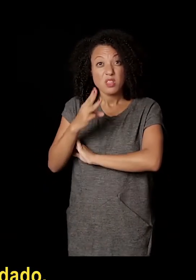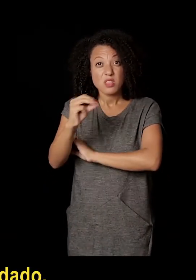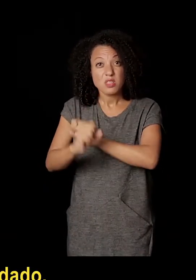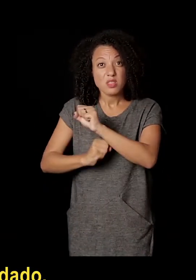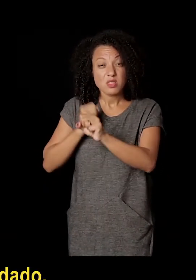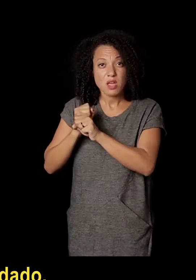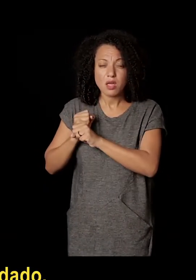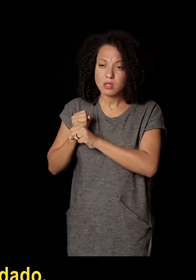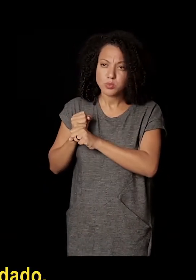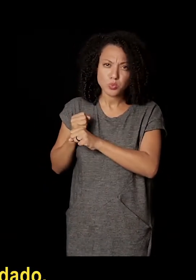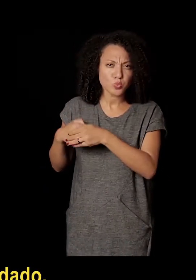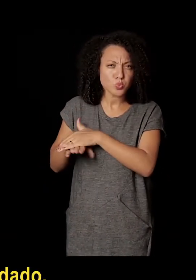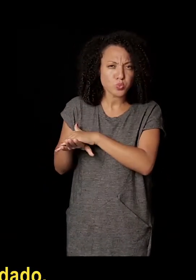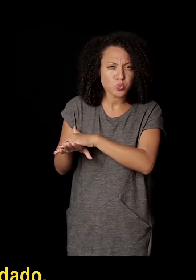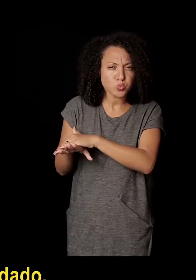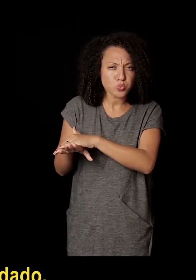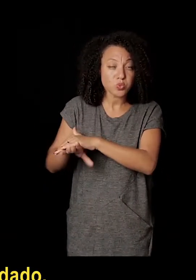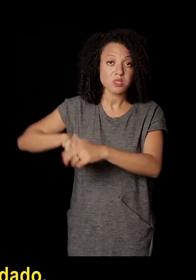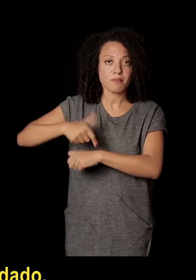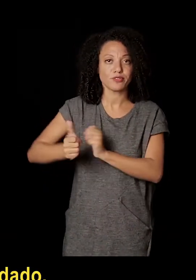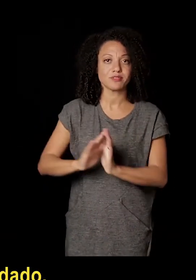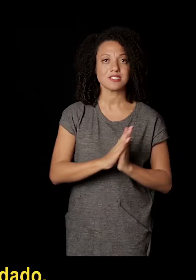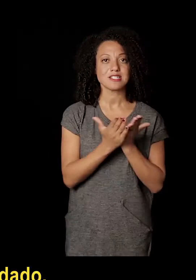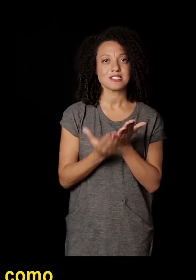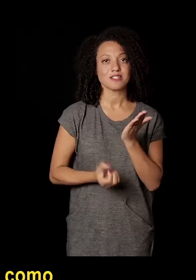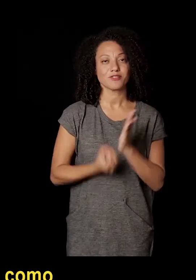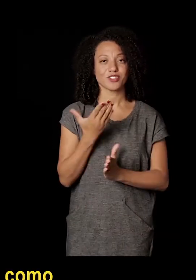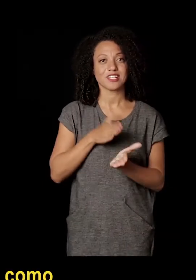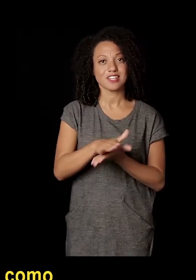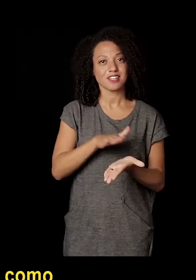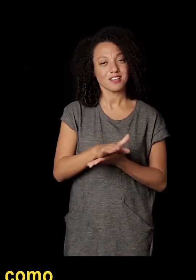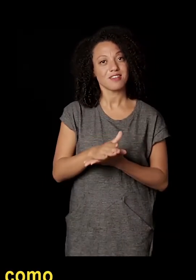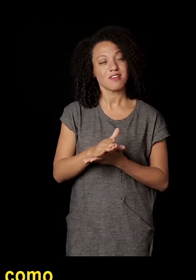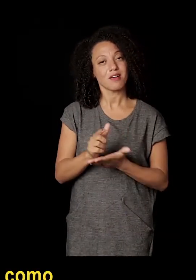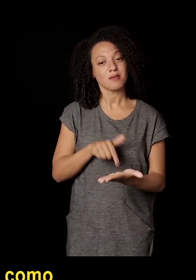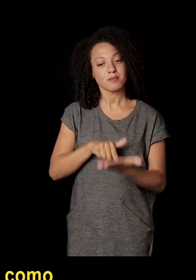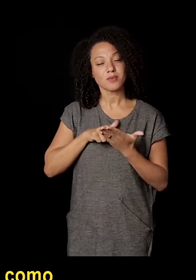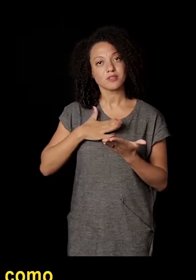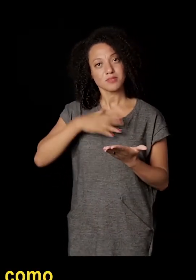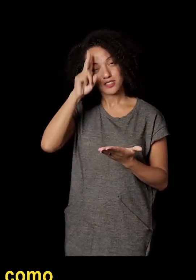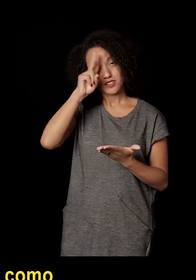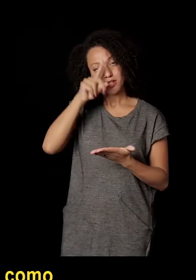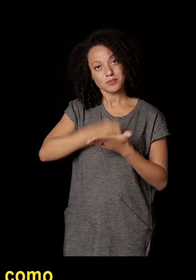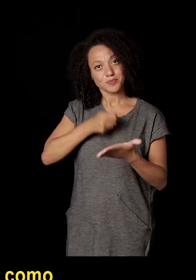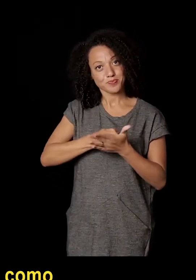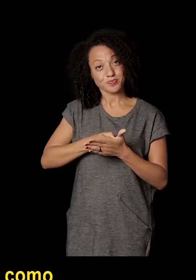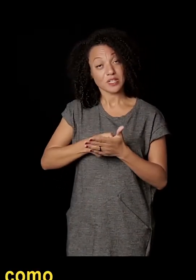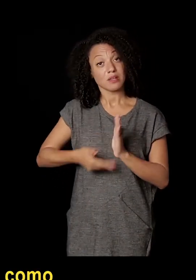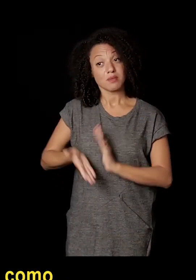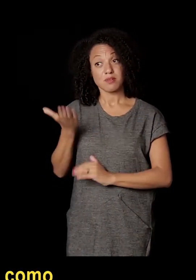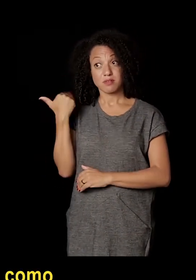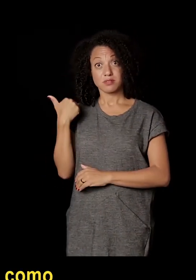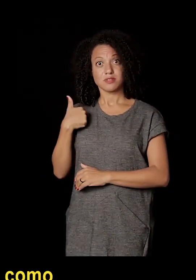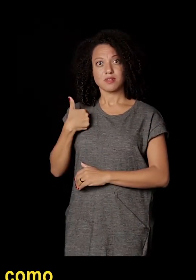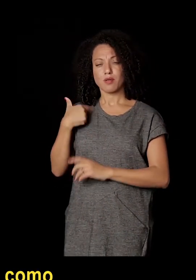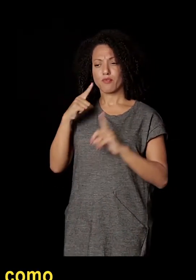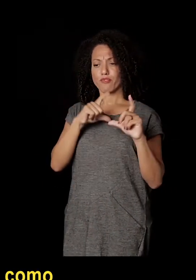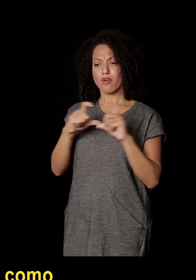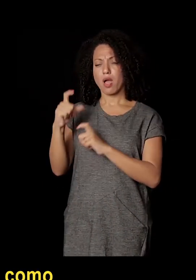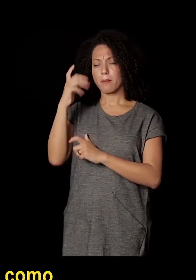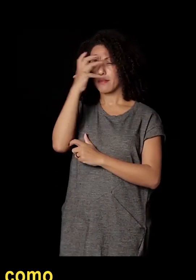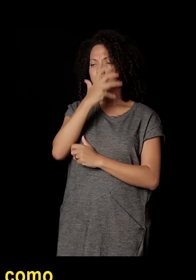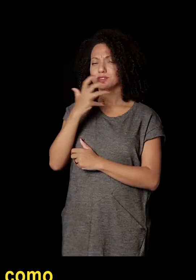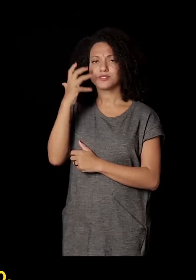que vira livro anos mais tarde, se constitui a minha história como militante. Eu era um fotógrafo apaixonado,